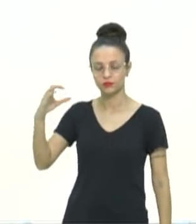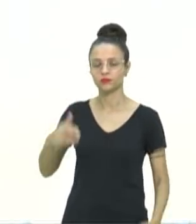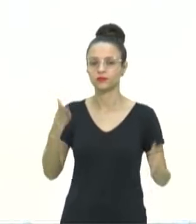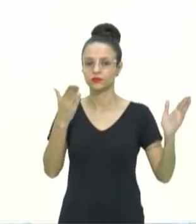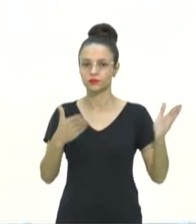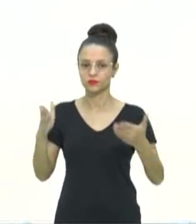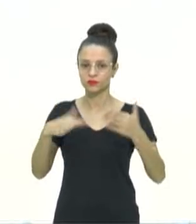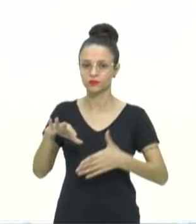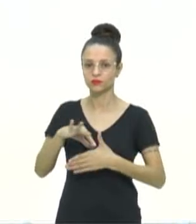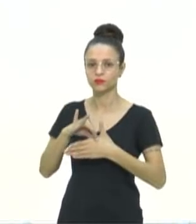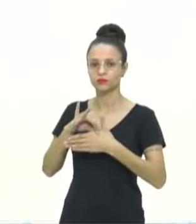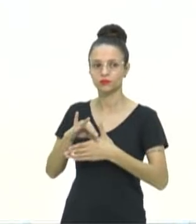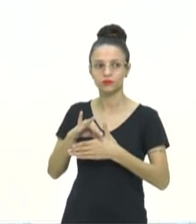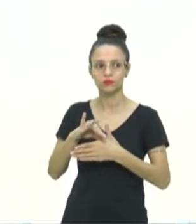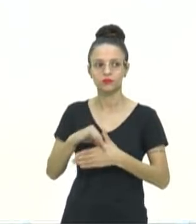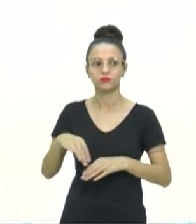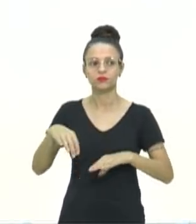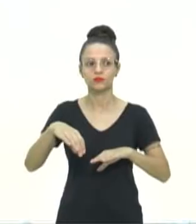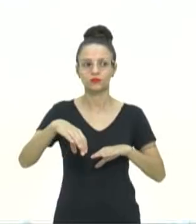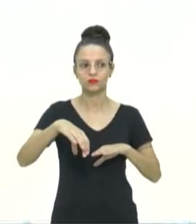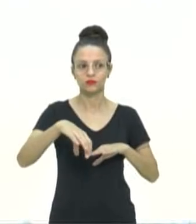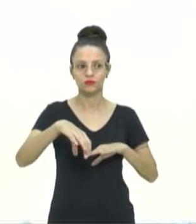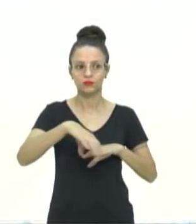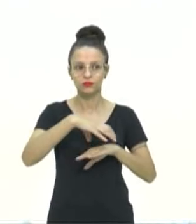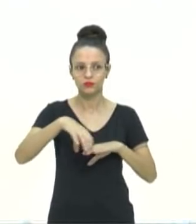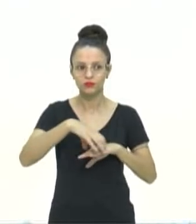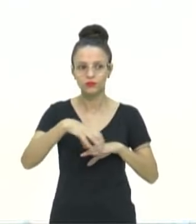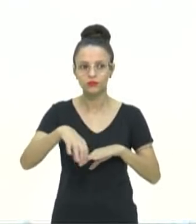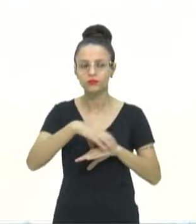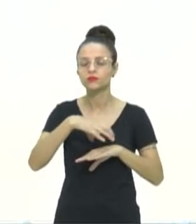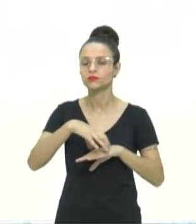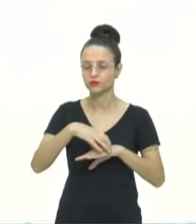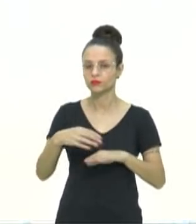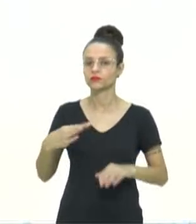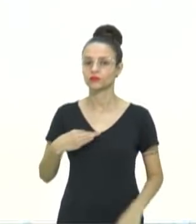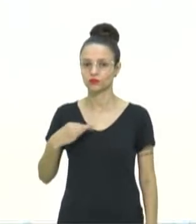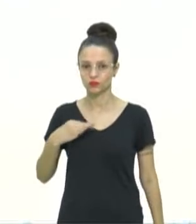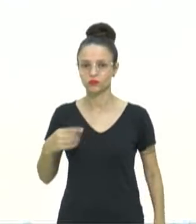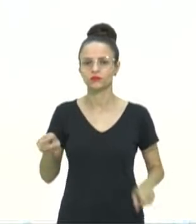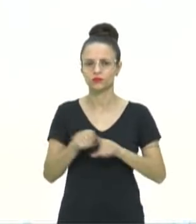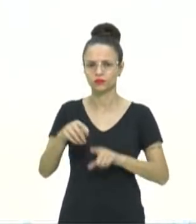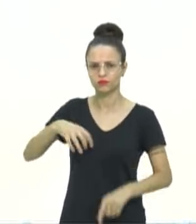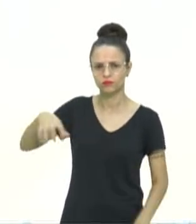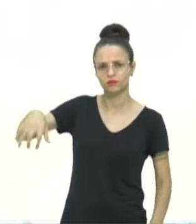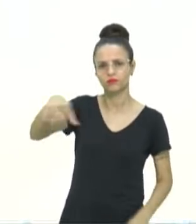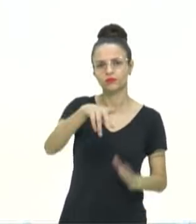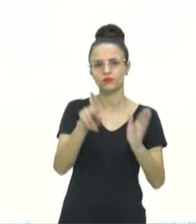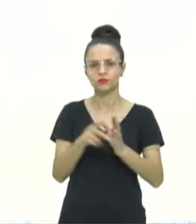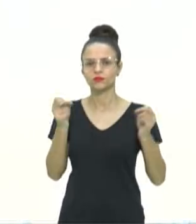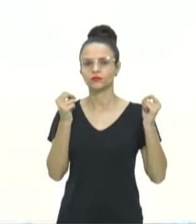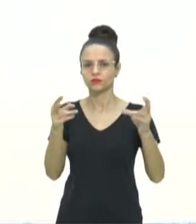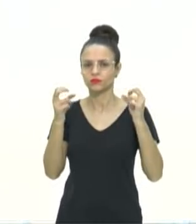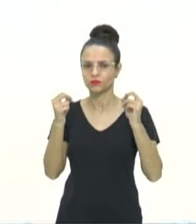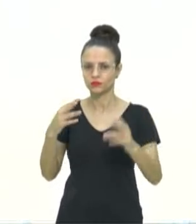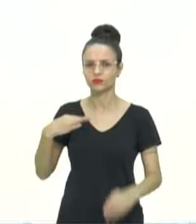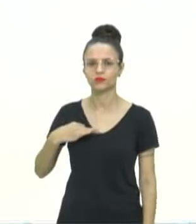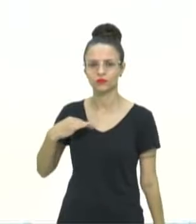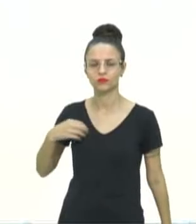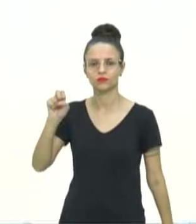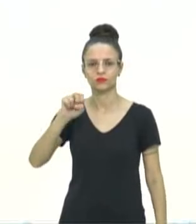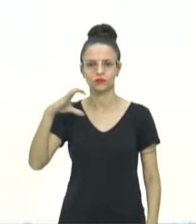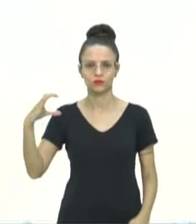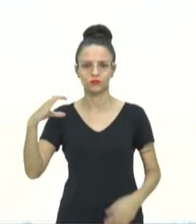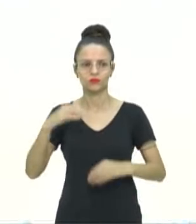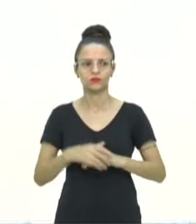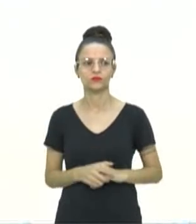de carnes, de calçados e de roupas, tem vários polos industriais e de comércio atacadista de roupas em Santa